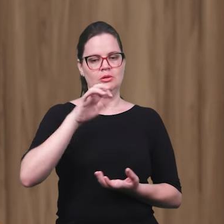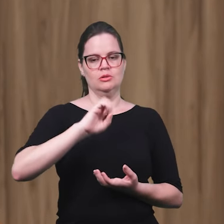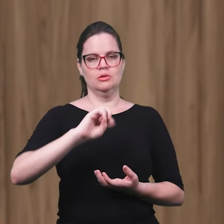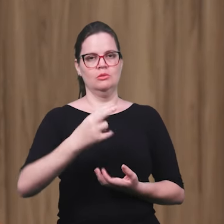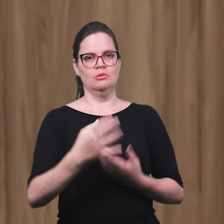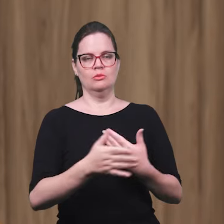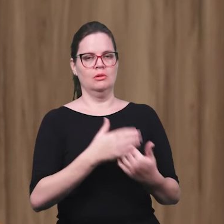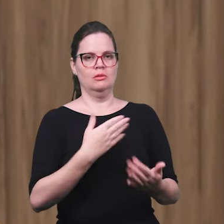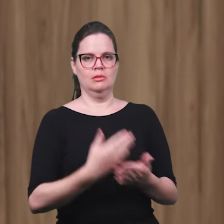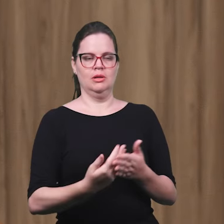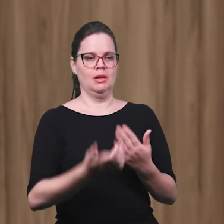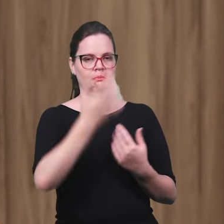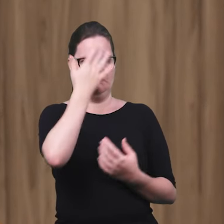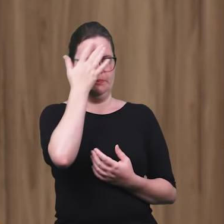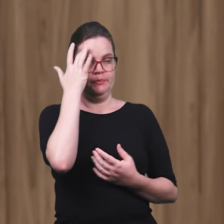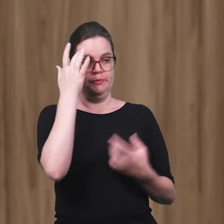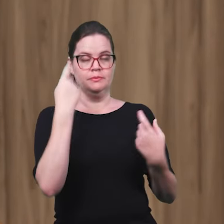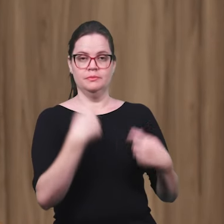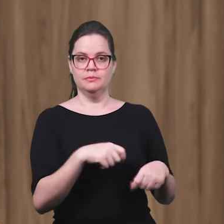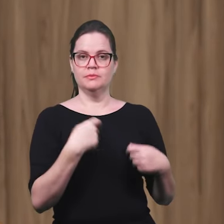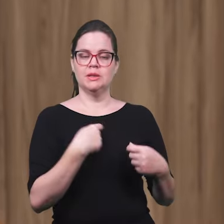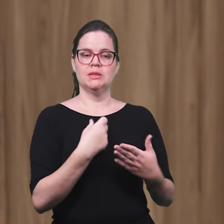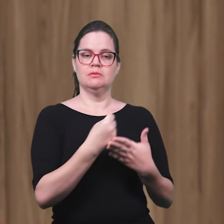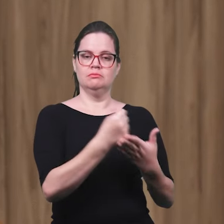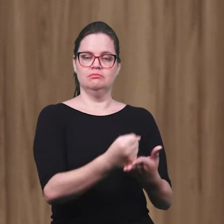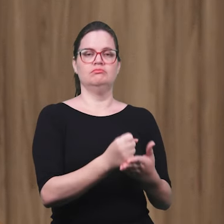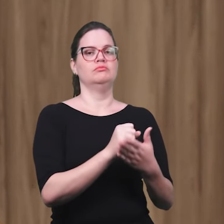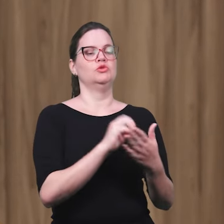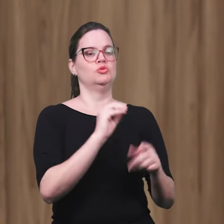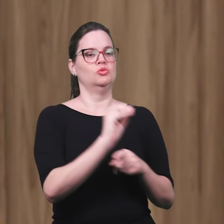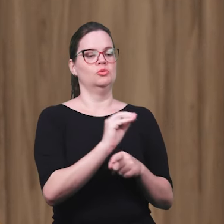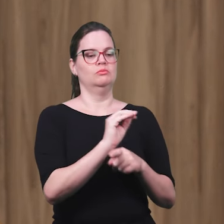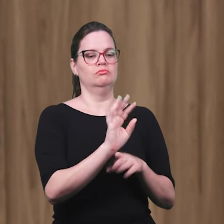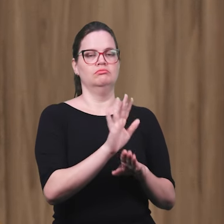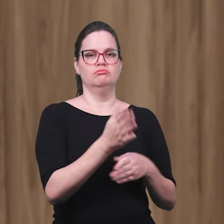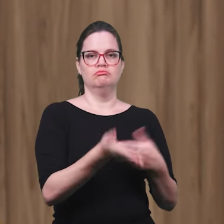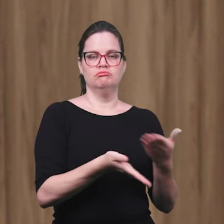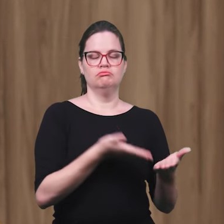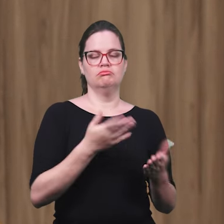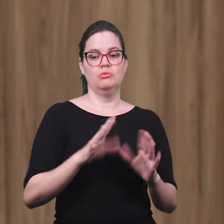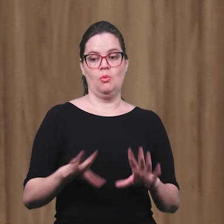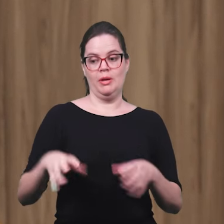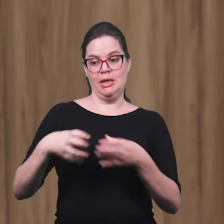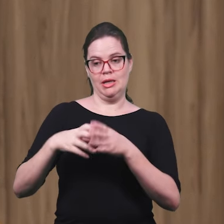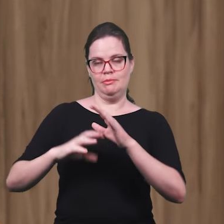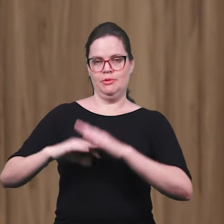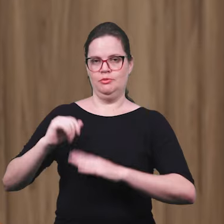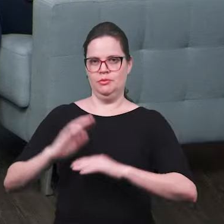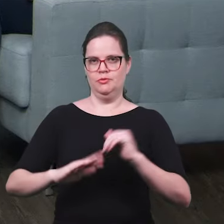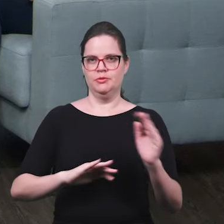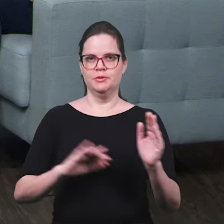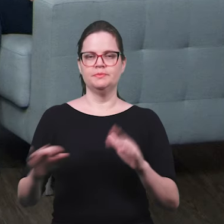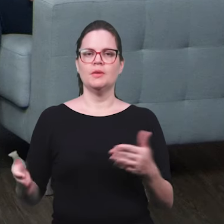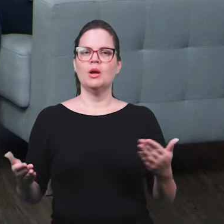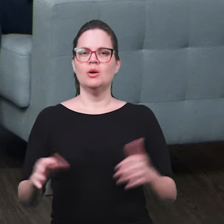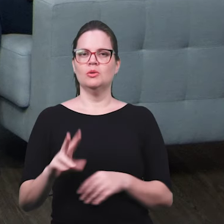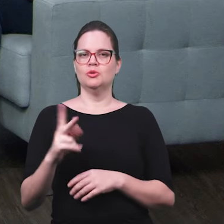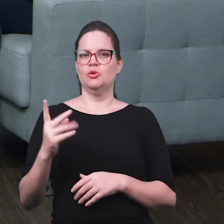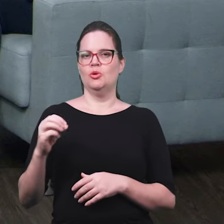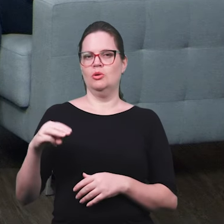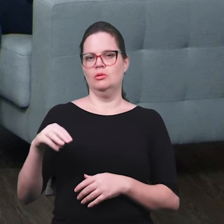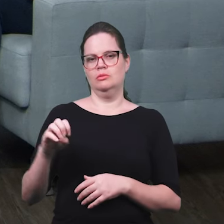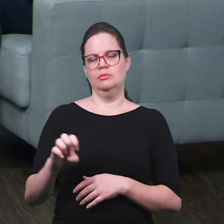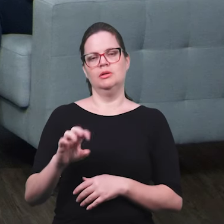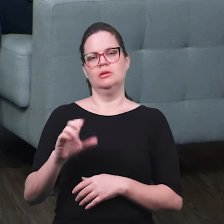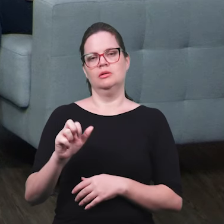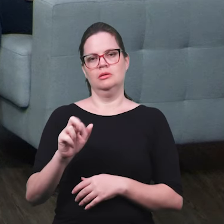que necessite de um cuidado, de uma assistência, de uma equipe especializada. Eu acredito que o home care hoje tem sido uma